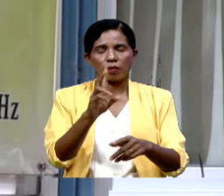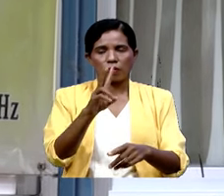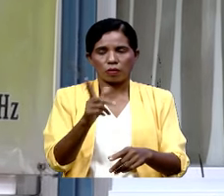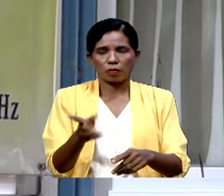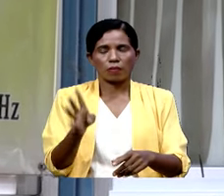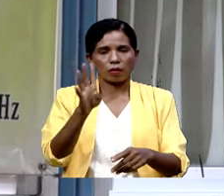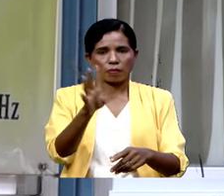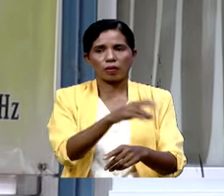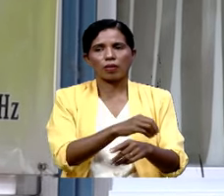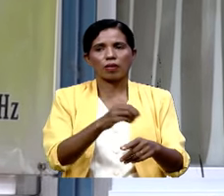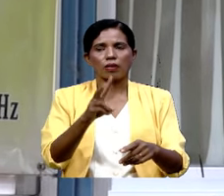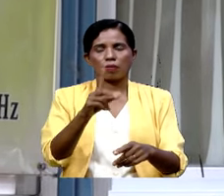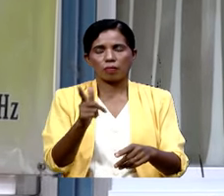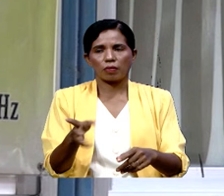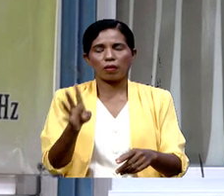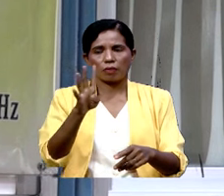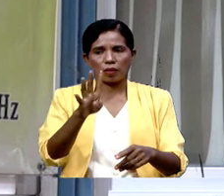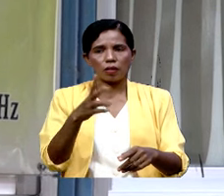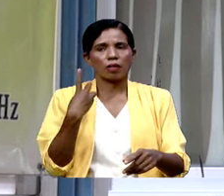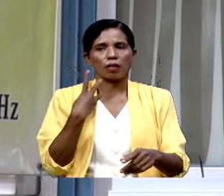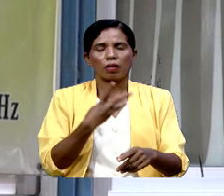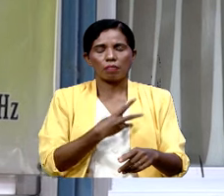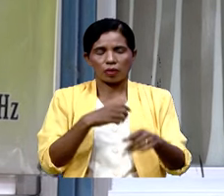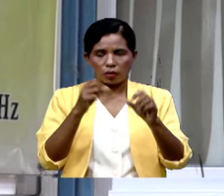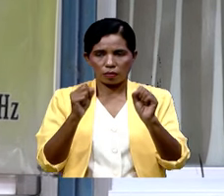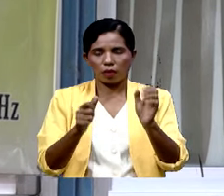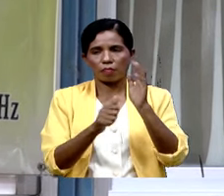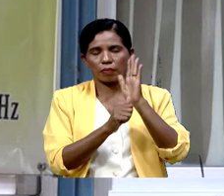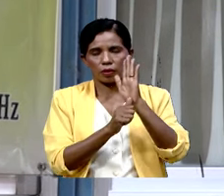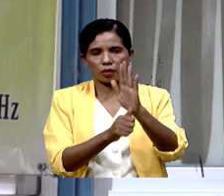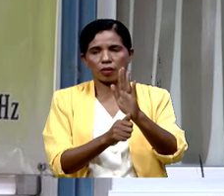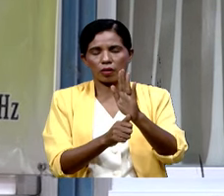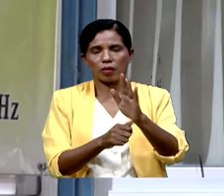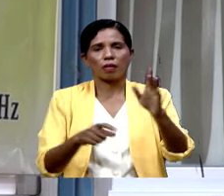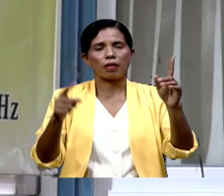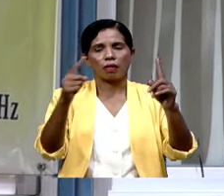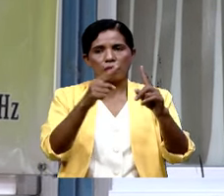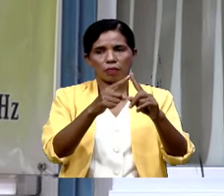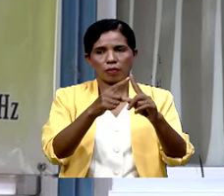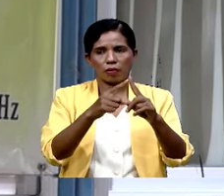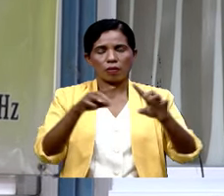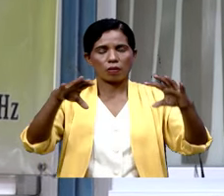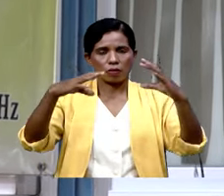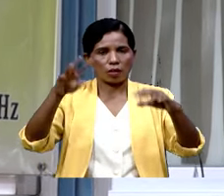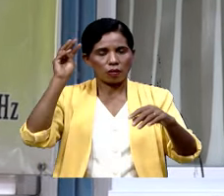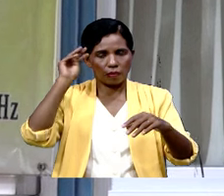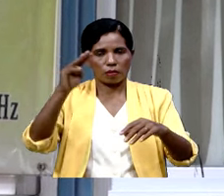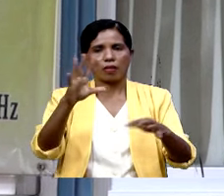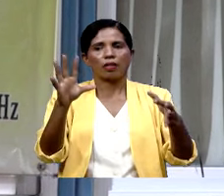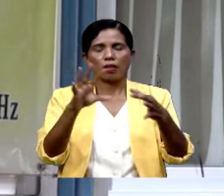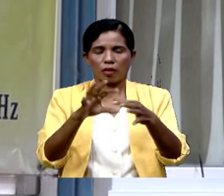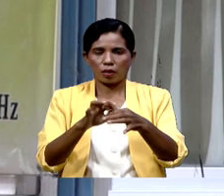dentro de 2024, né, a gente se ame bele apresenta na ba Conselho de Ministro liga ho